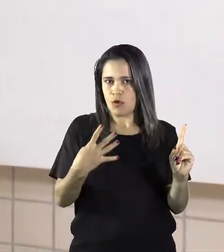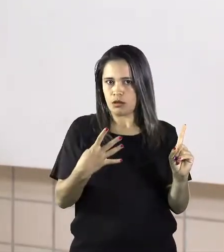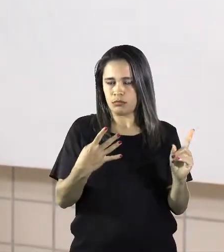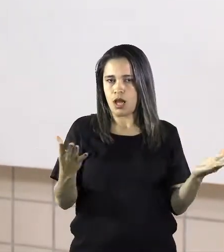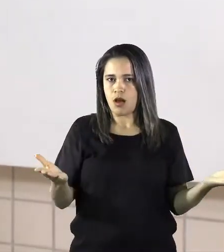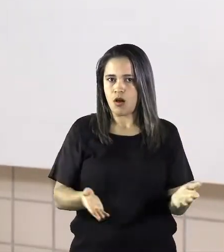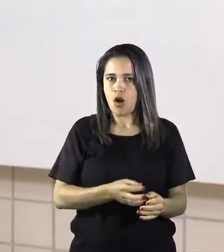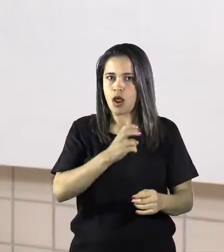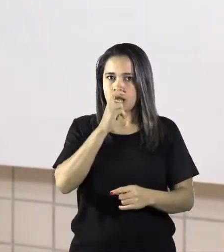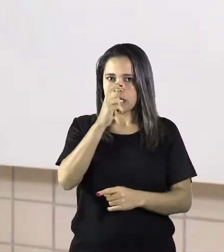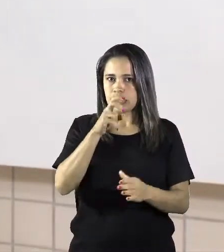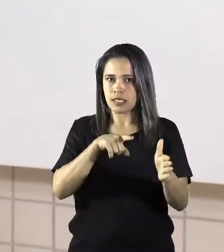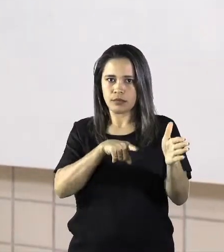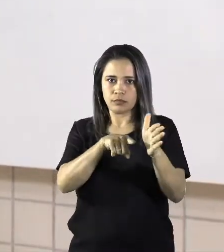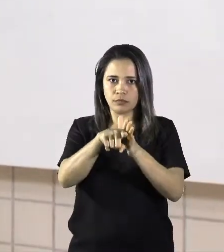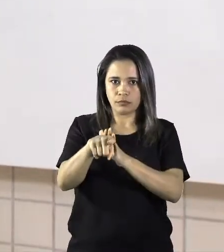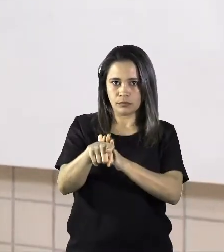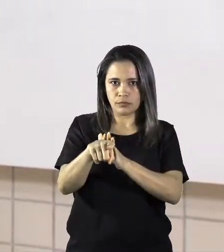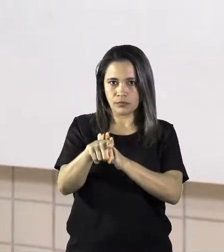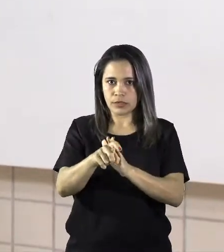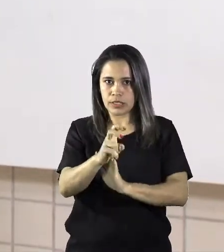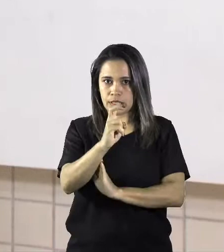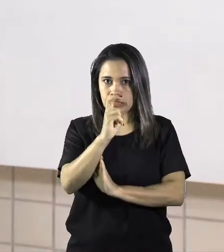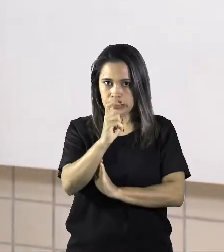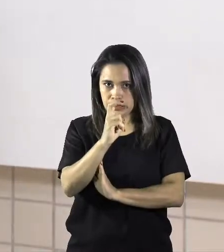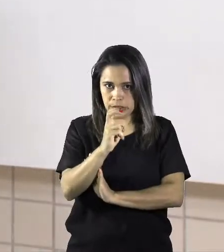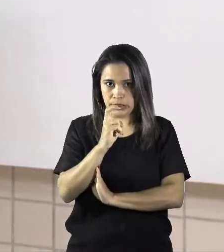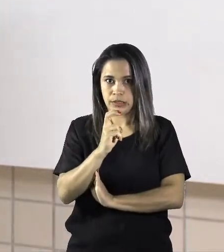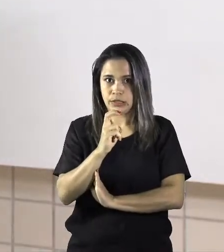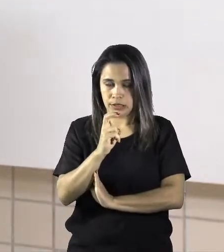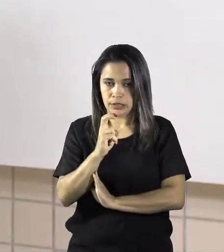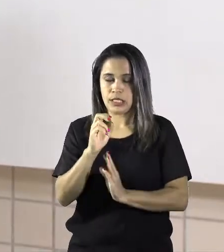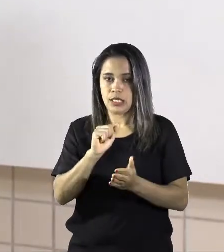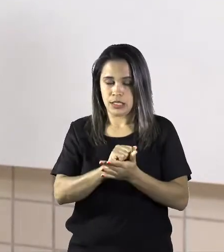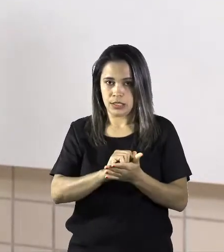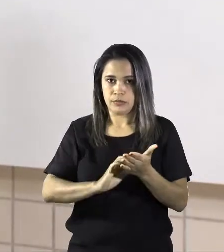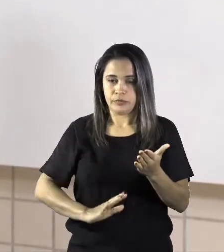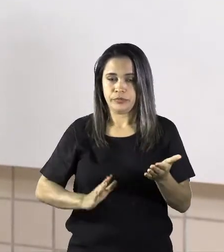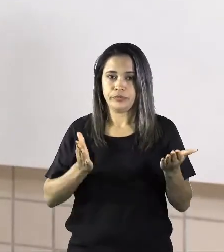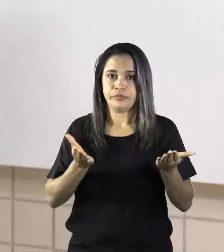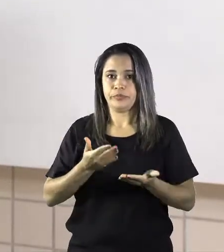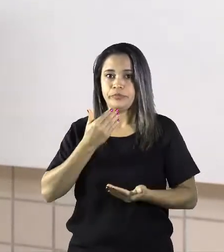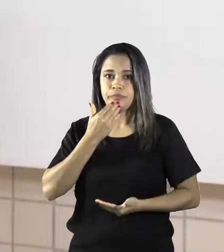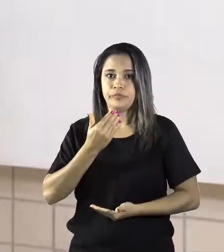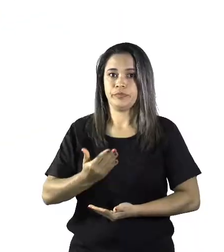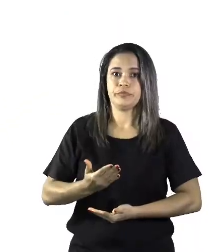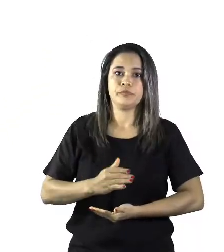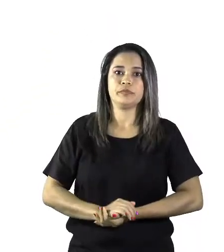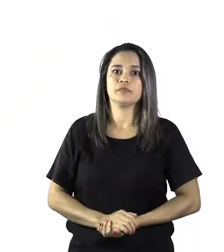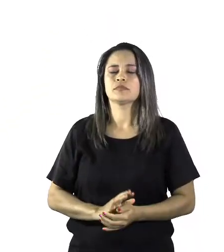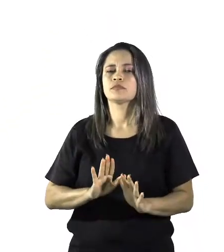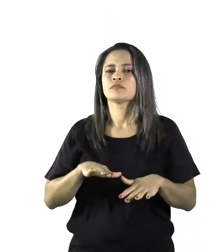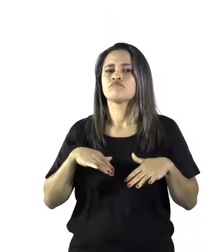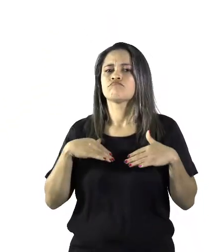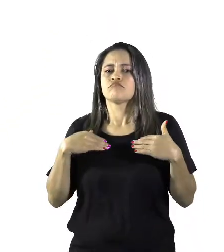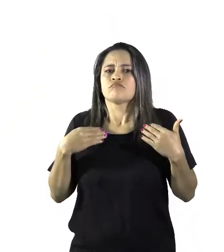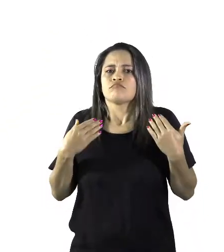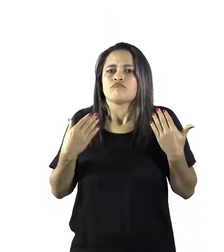5ª questão. E a 5ª questão da nossa atividade de hoje, ela pede o seguinte: quais são